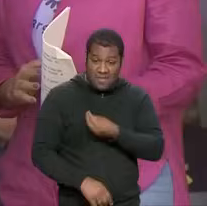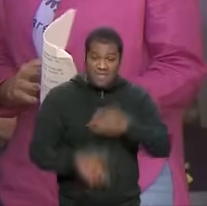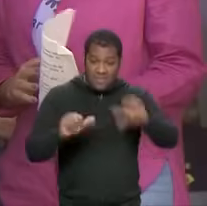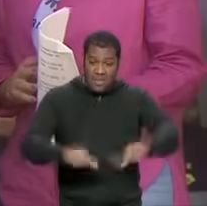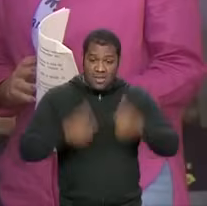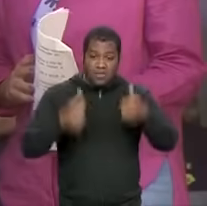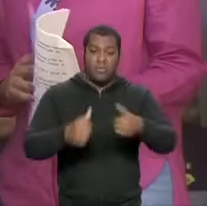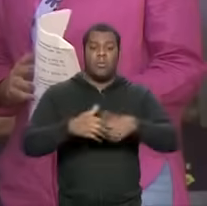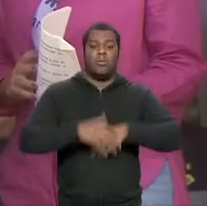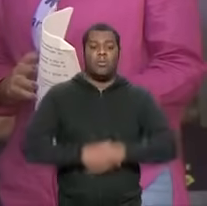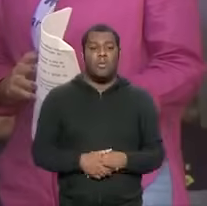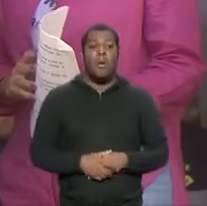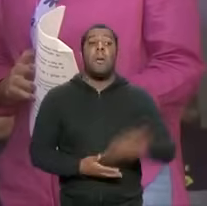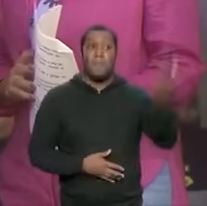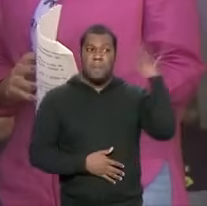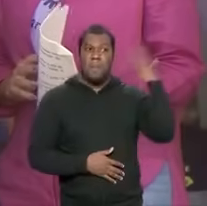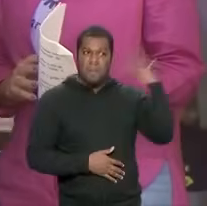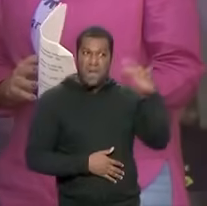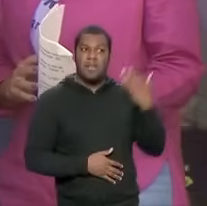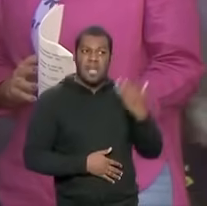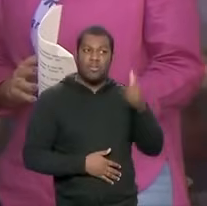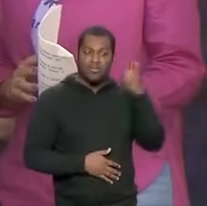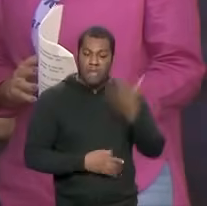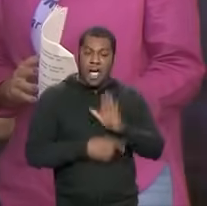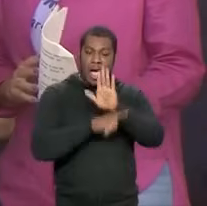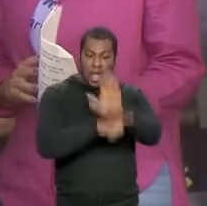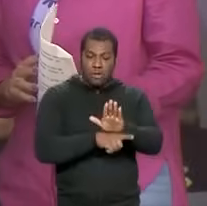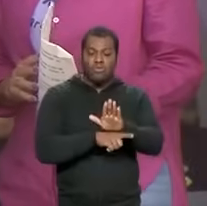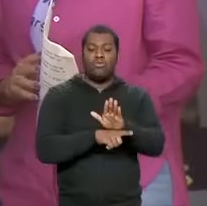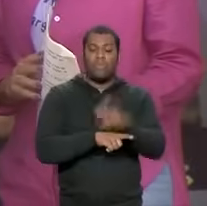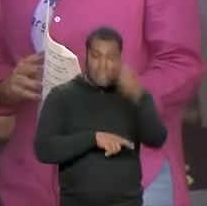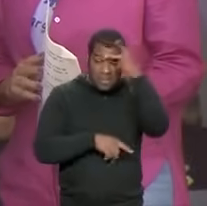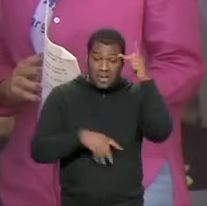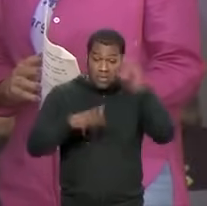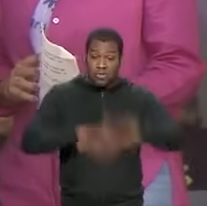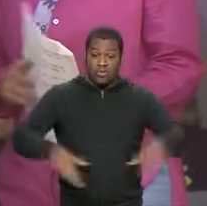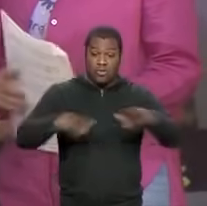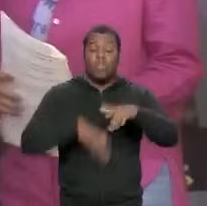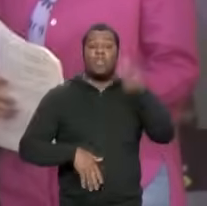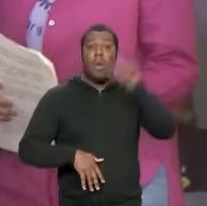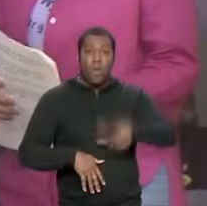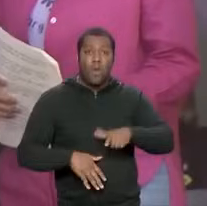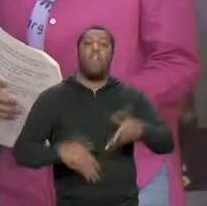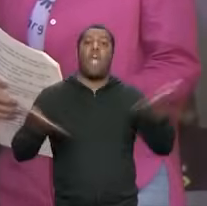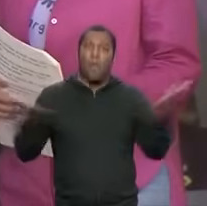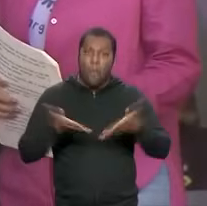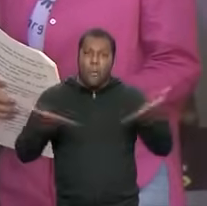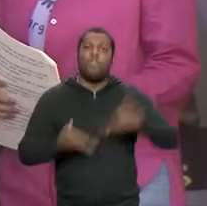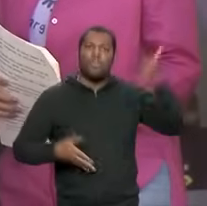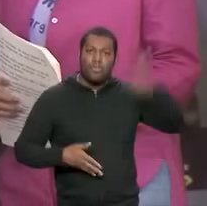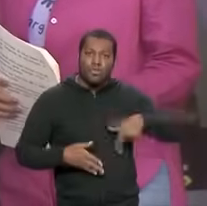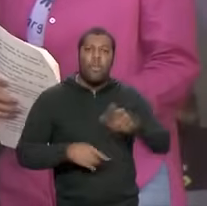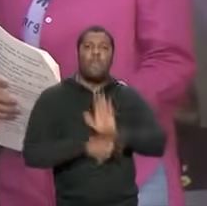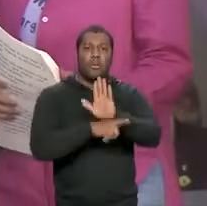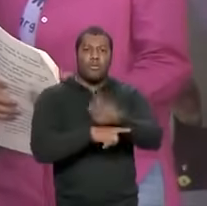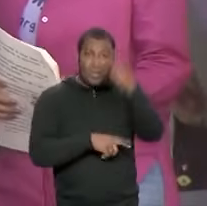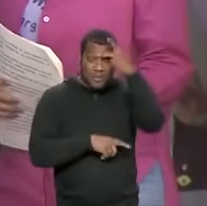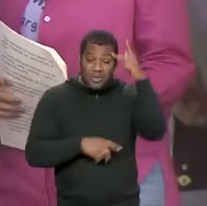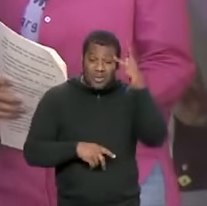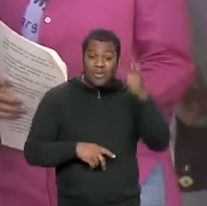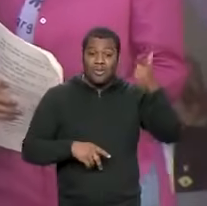é isso que vamos novamente fazer foi muito bom estar com vocês mais uma vez